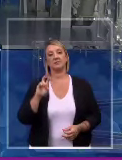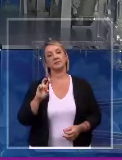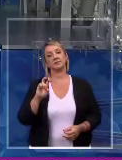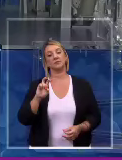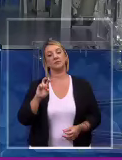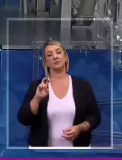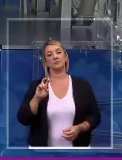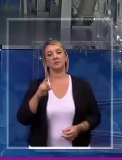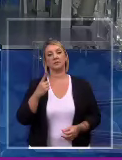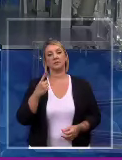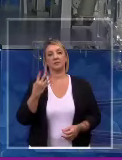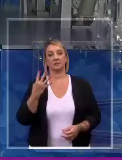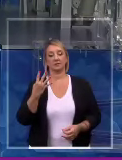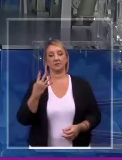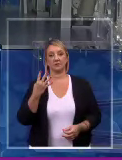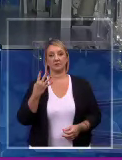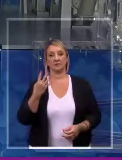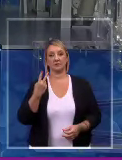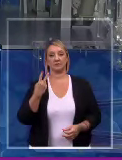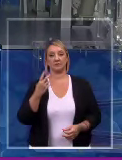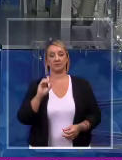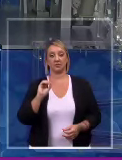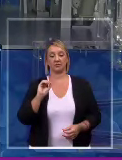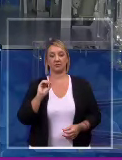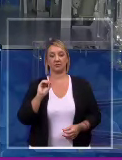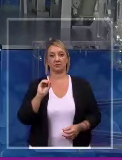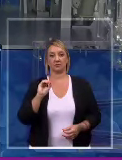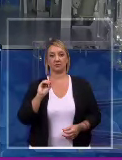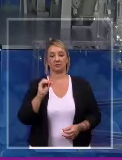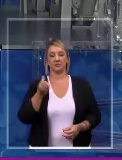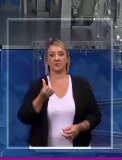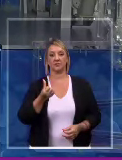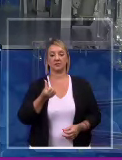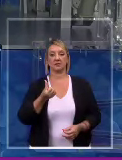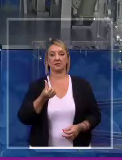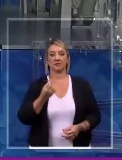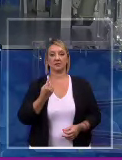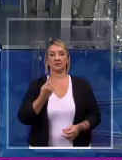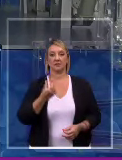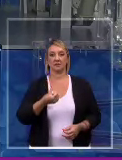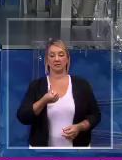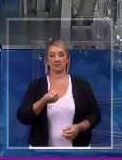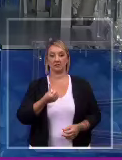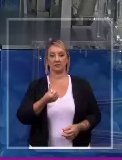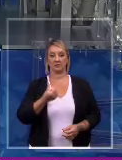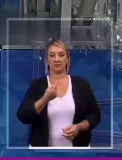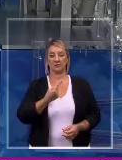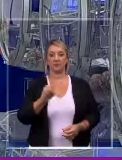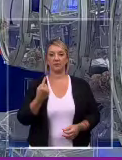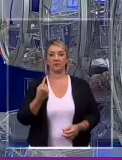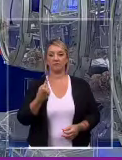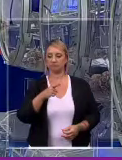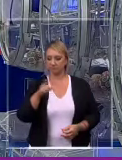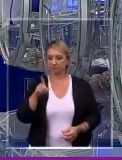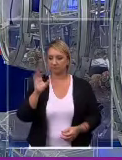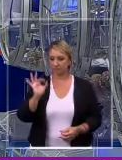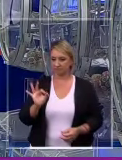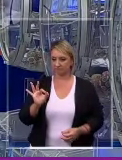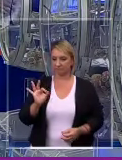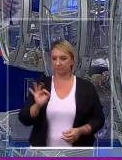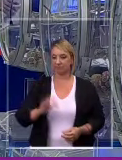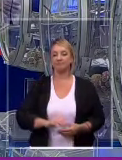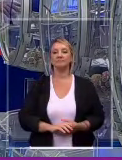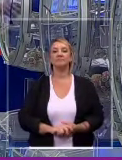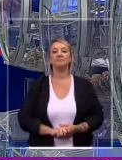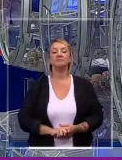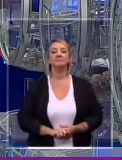25, 14, 20, 06, 16 e 11. As senhoras confirmam, senhoras